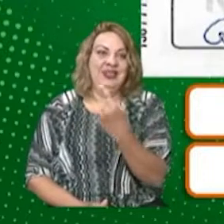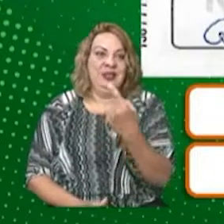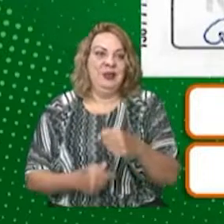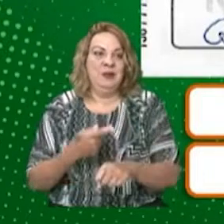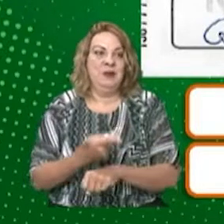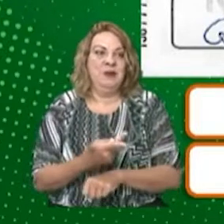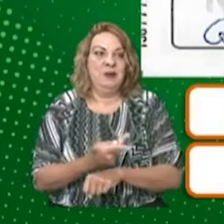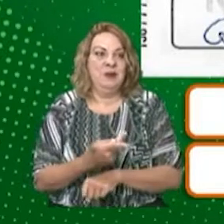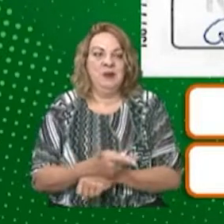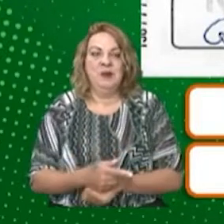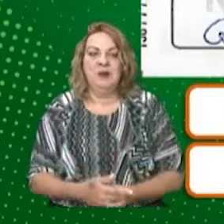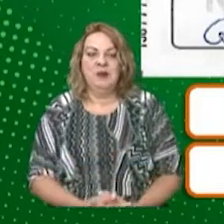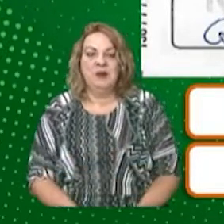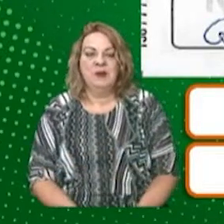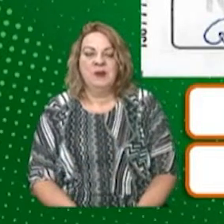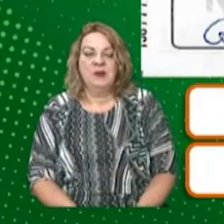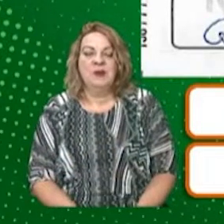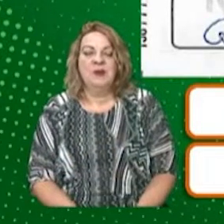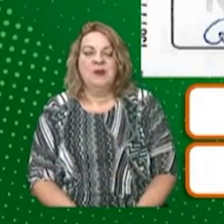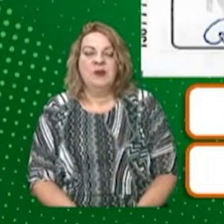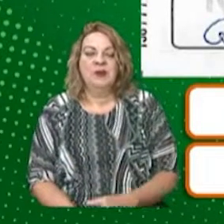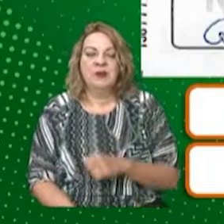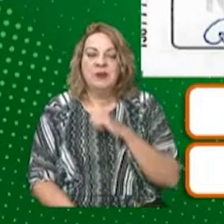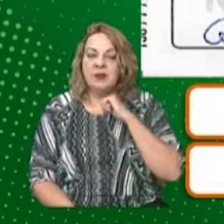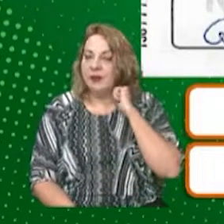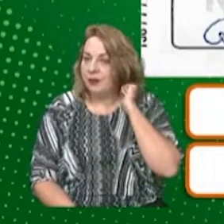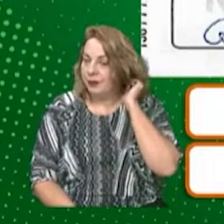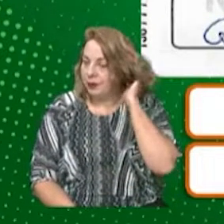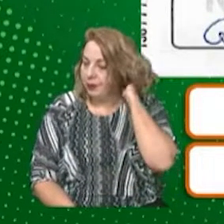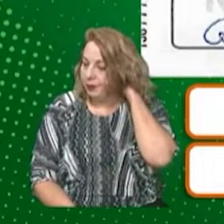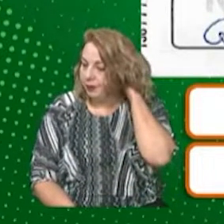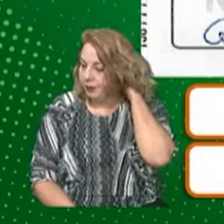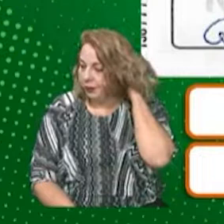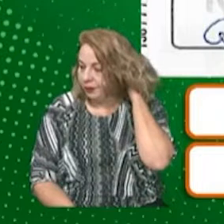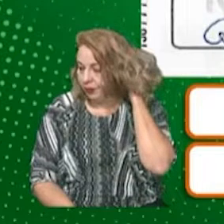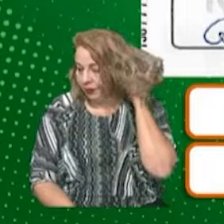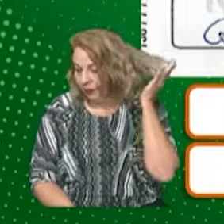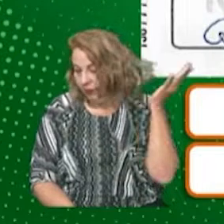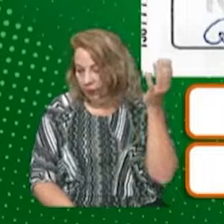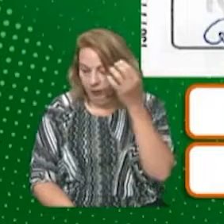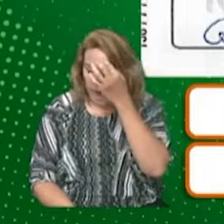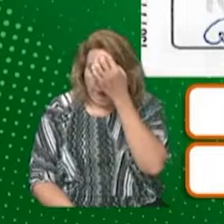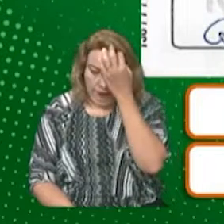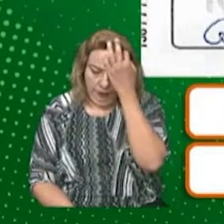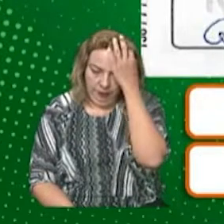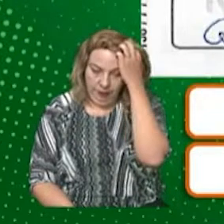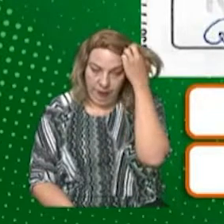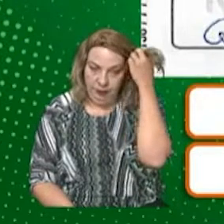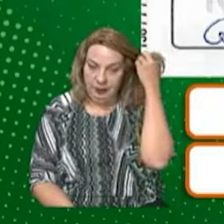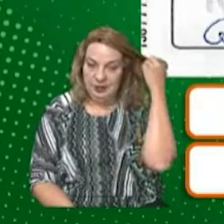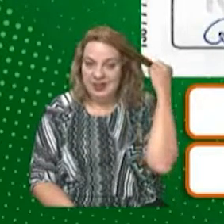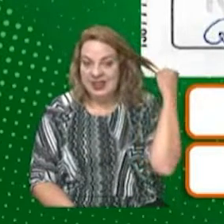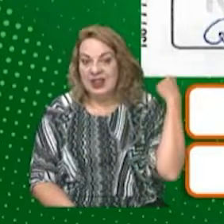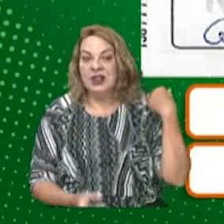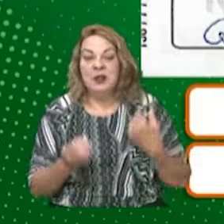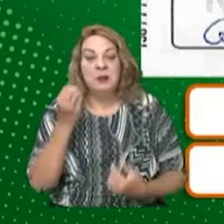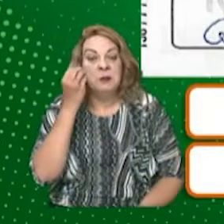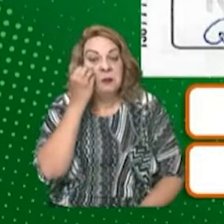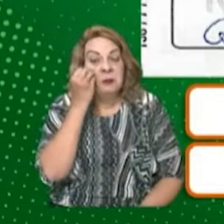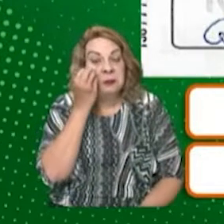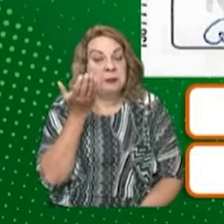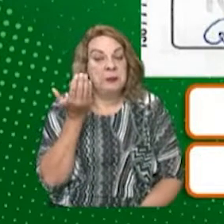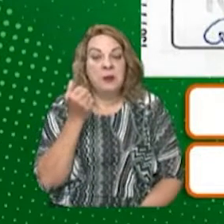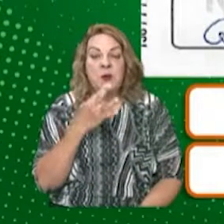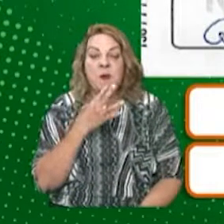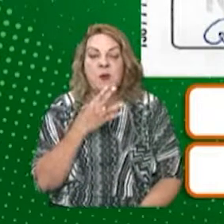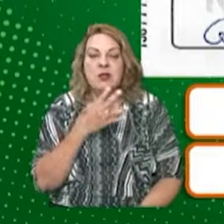conferir? Vamos lá conferir para quem está aí na expectativa de saber quem levou. Vamos que